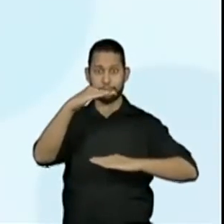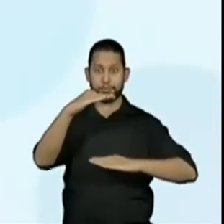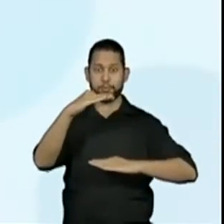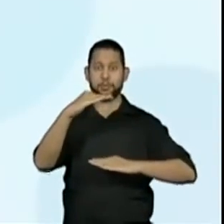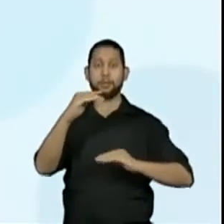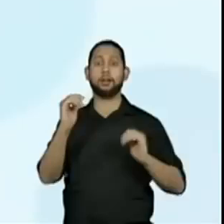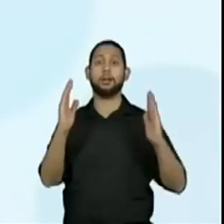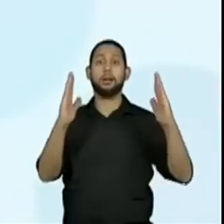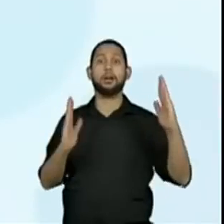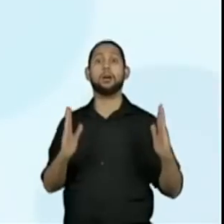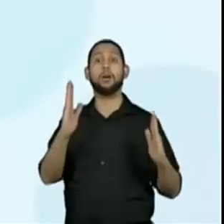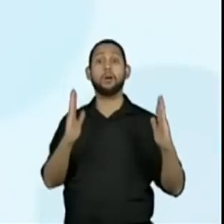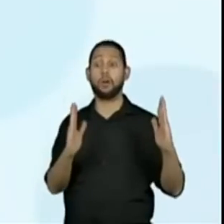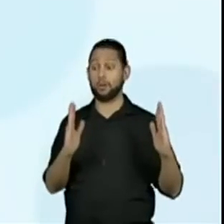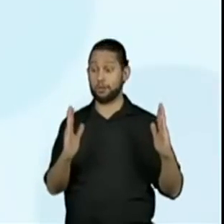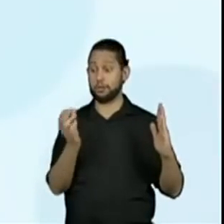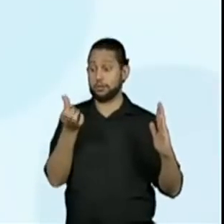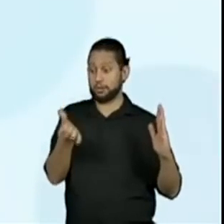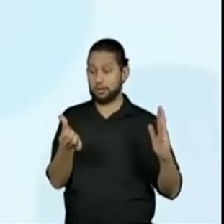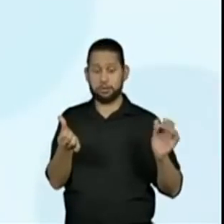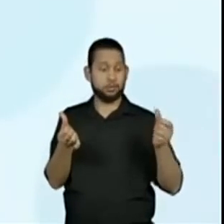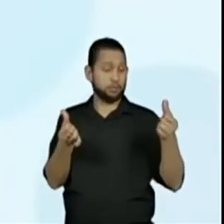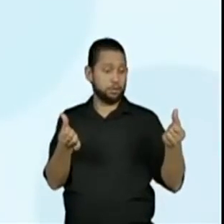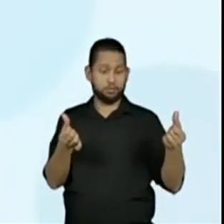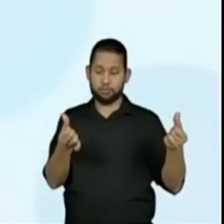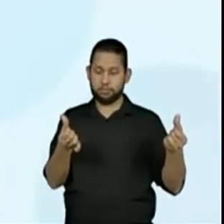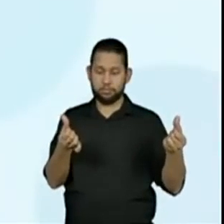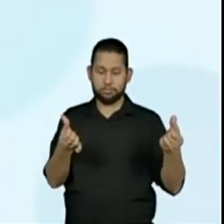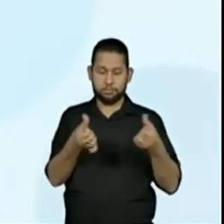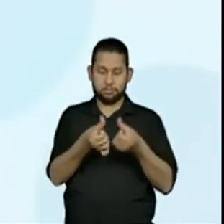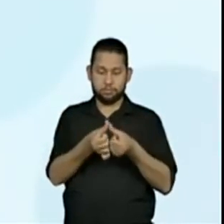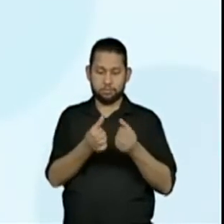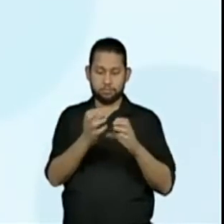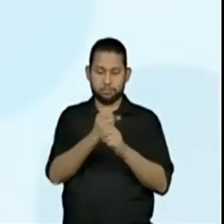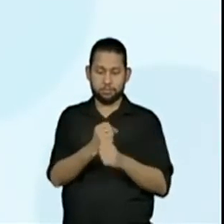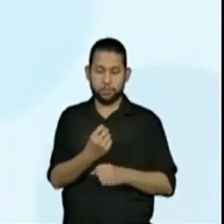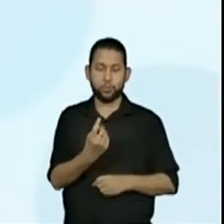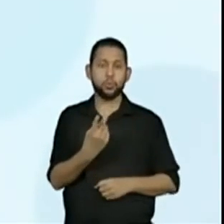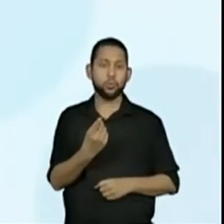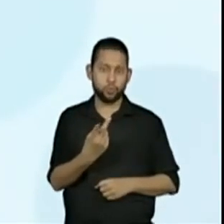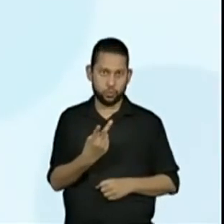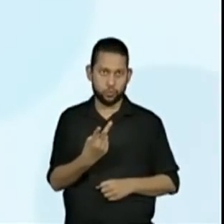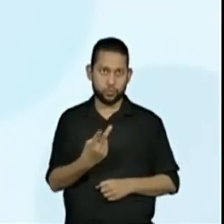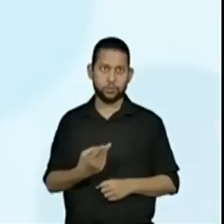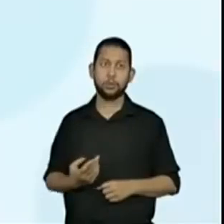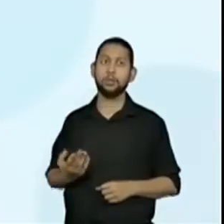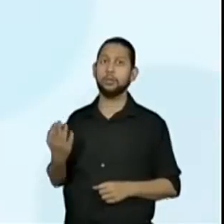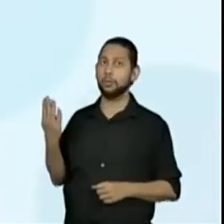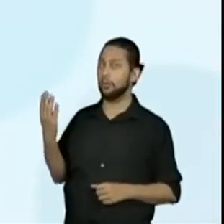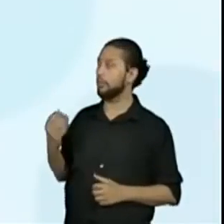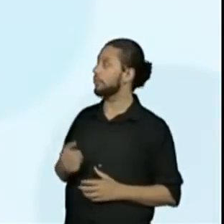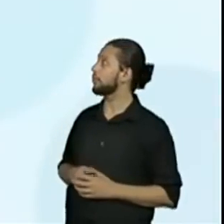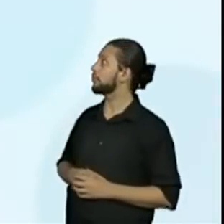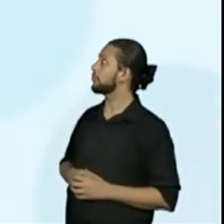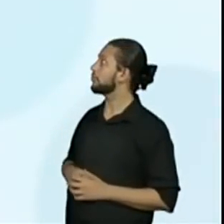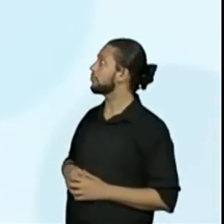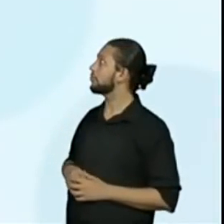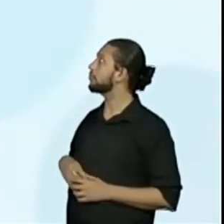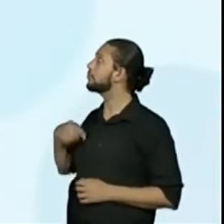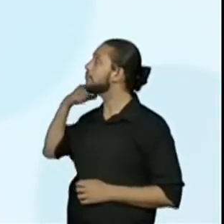mais 6 deste lado mais 6 do lado oposto